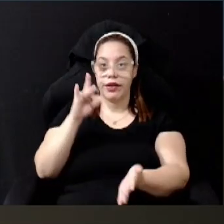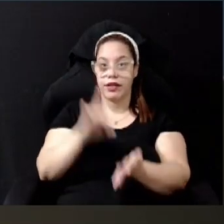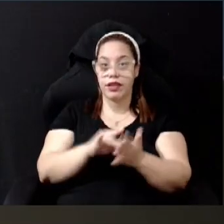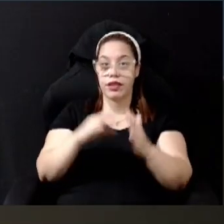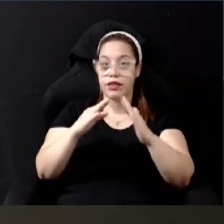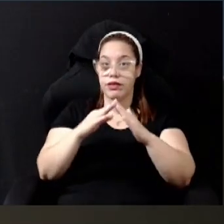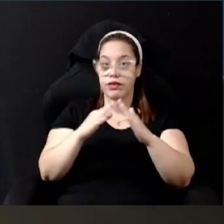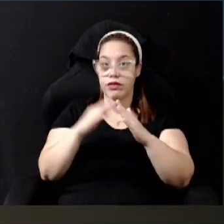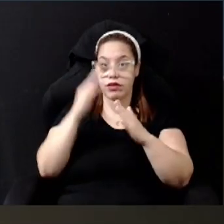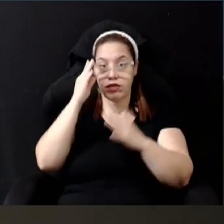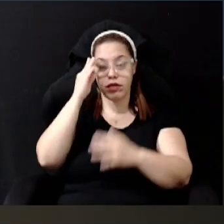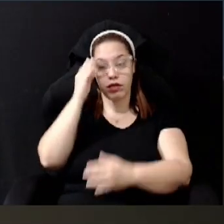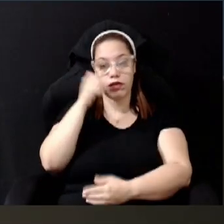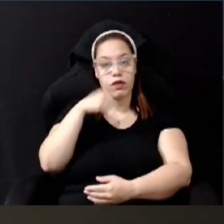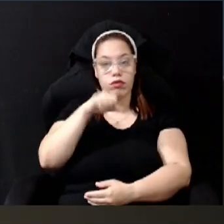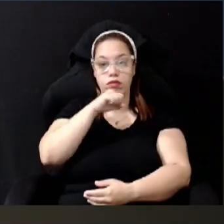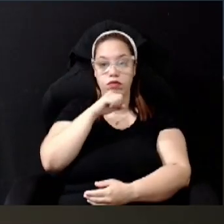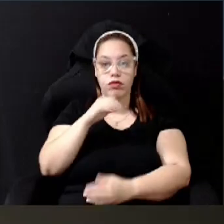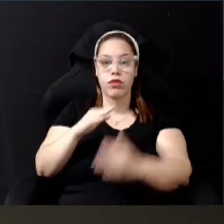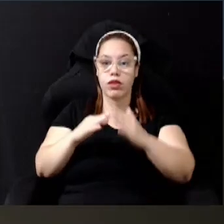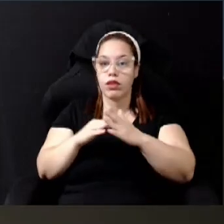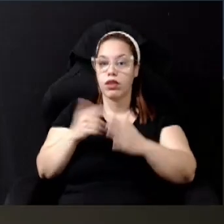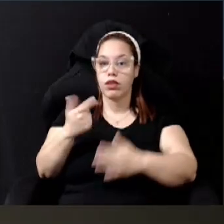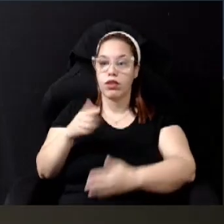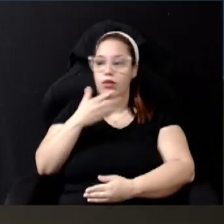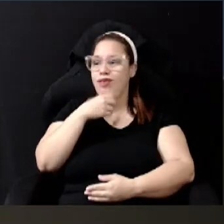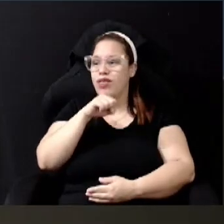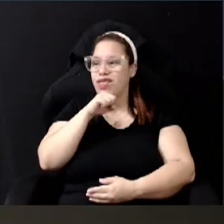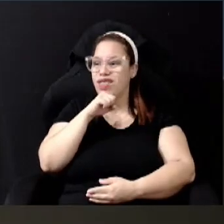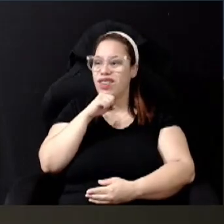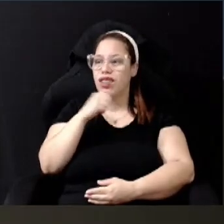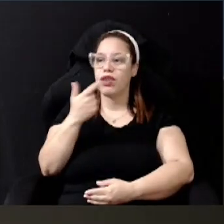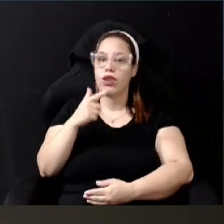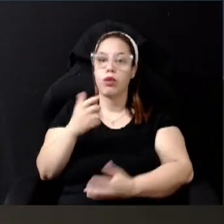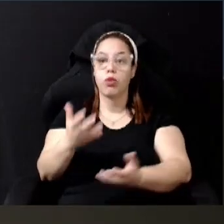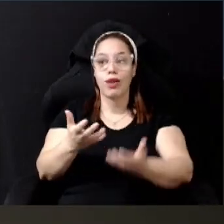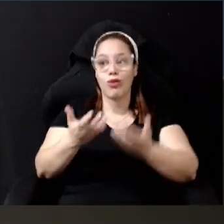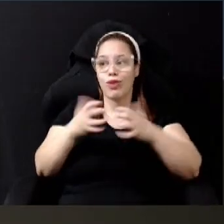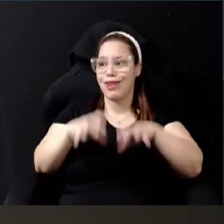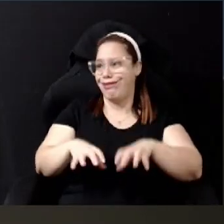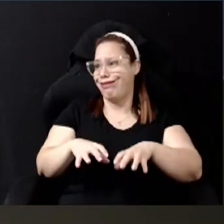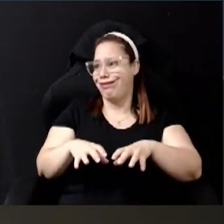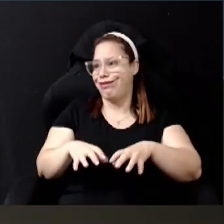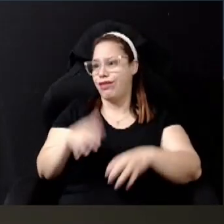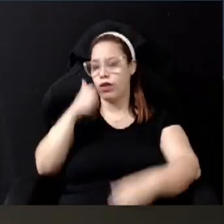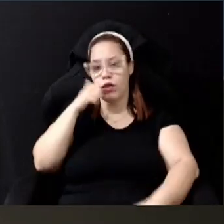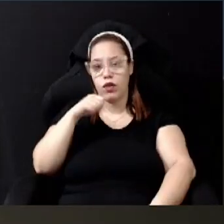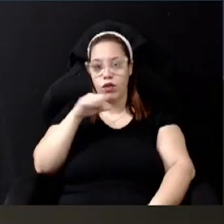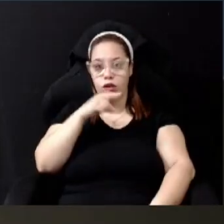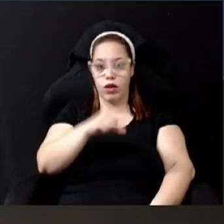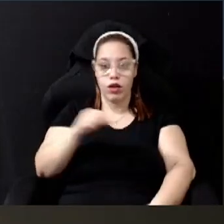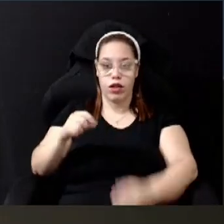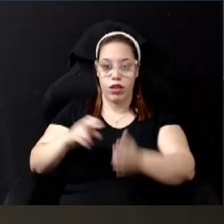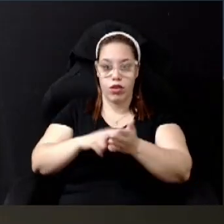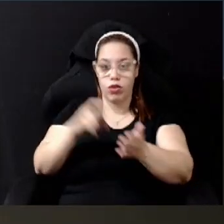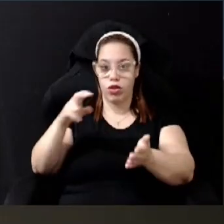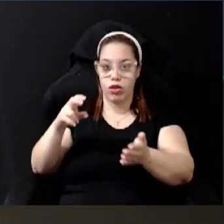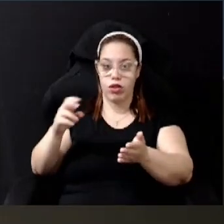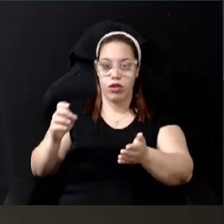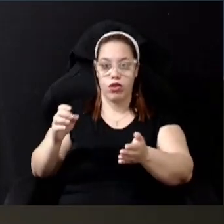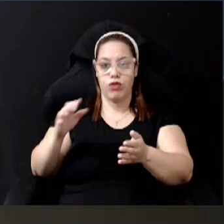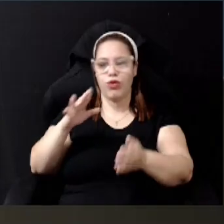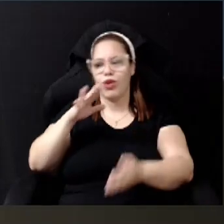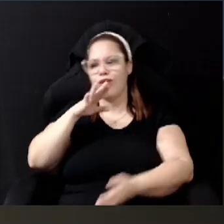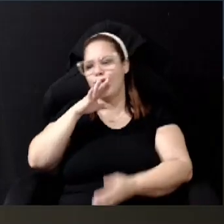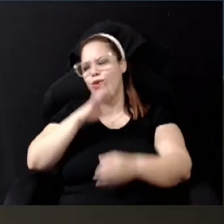mãe não tem o tempo, o pai não tem o tempo. E não é porque não quer, é porque a mãe sai antes do dia amanhecer e volta muito tarde.